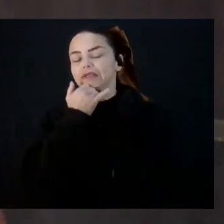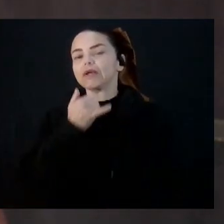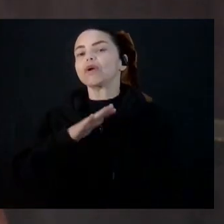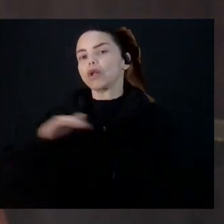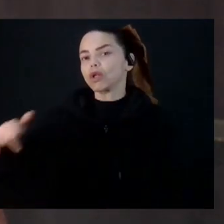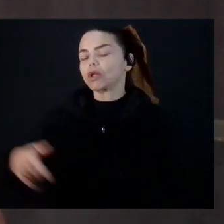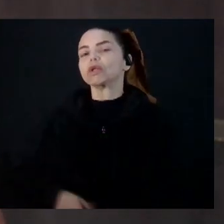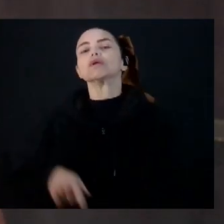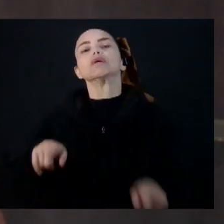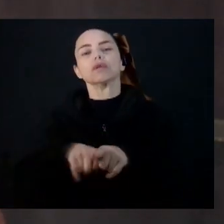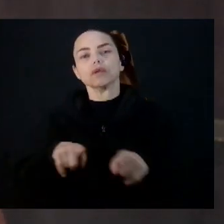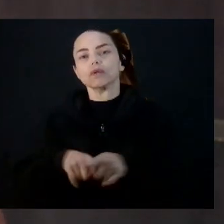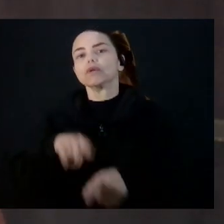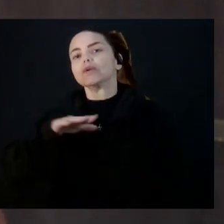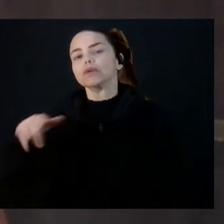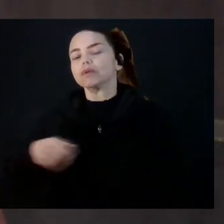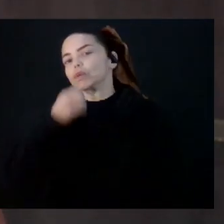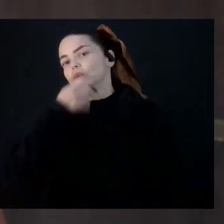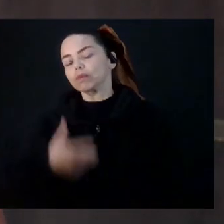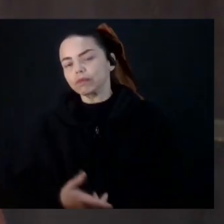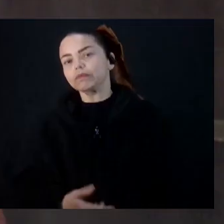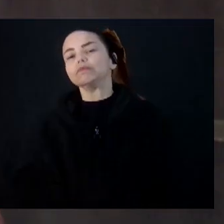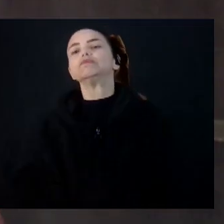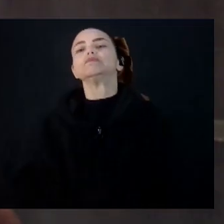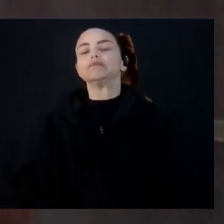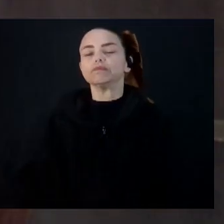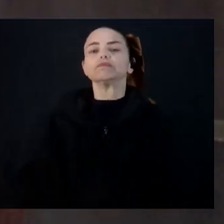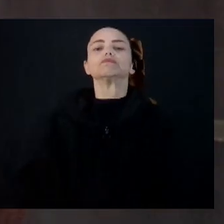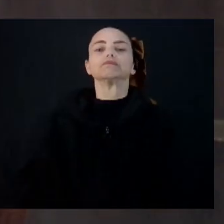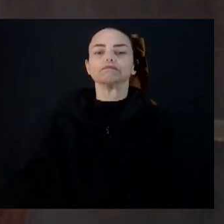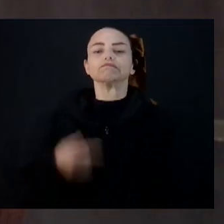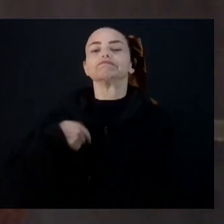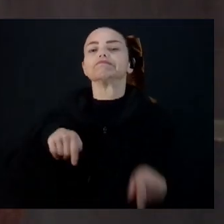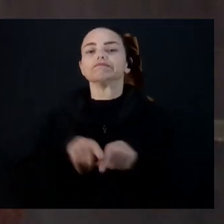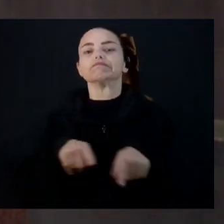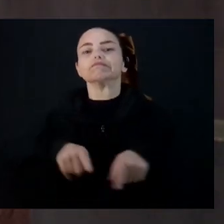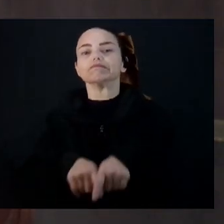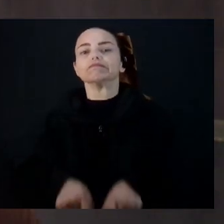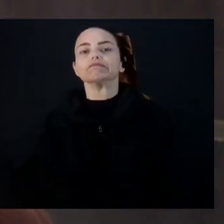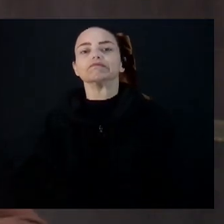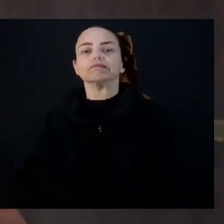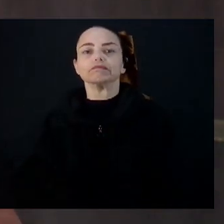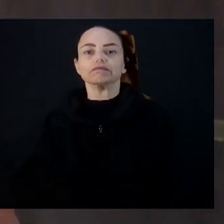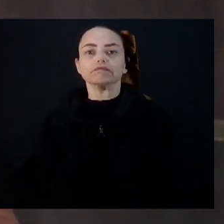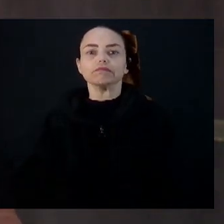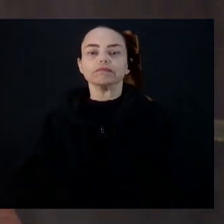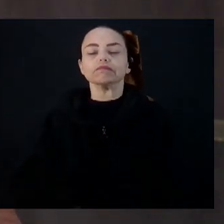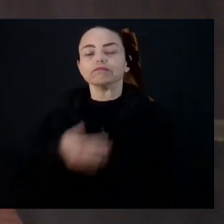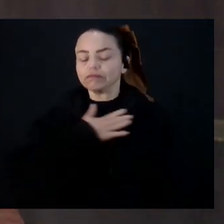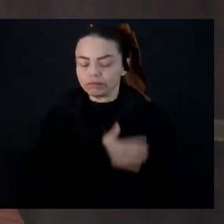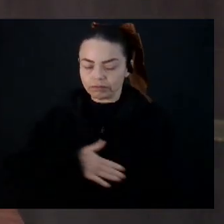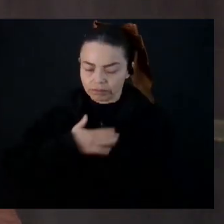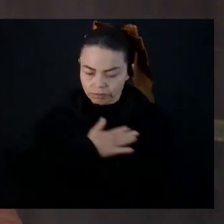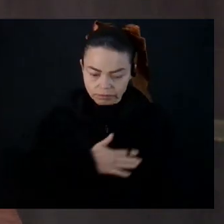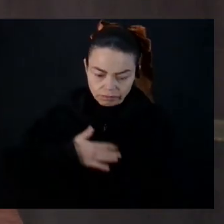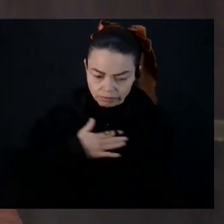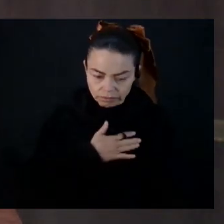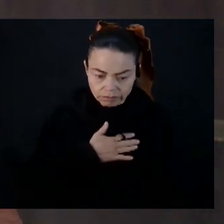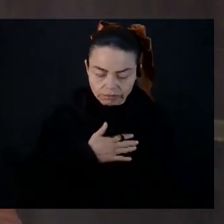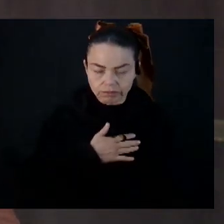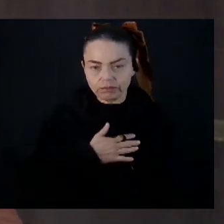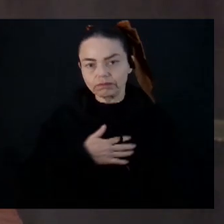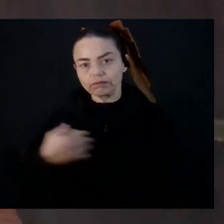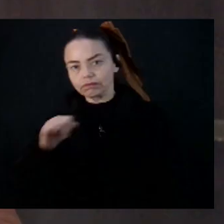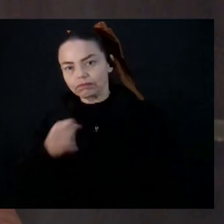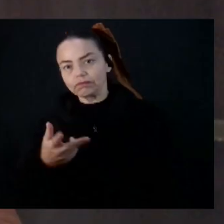tudo bem, ok, foi bom o dia, tá? Então, desde os pequenininhos. Uhum. Eu gosto muito de... Se você procura na internet,